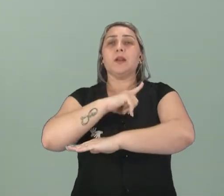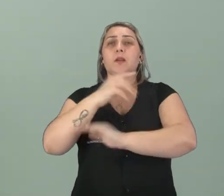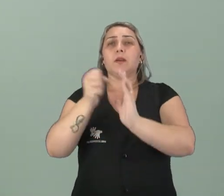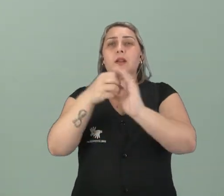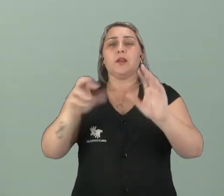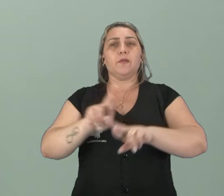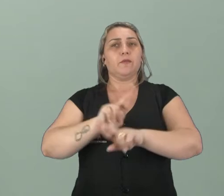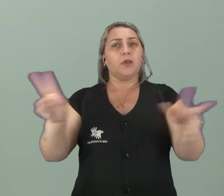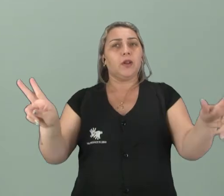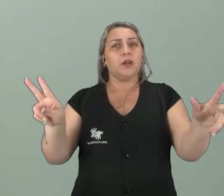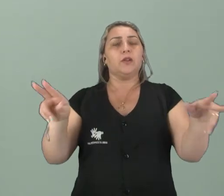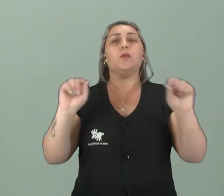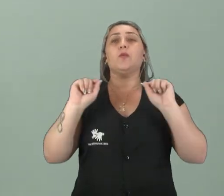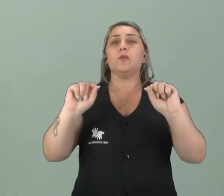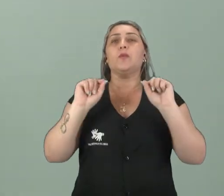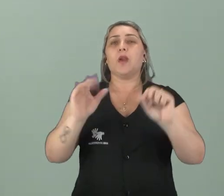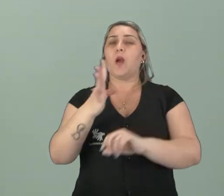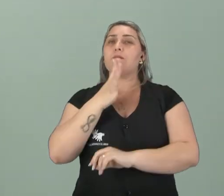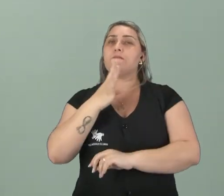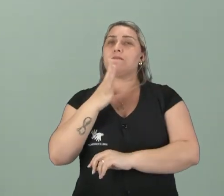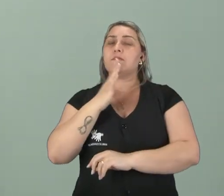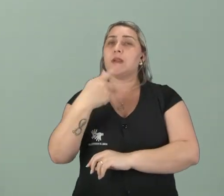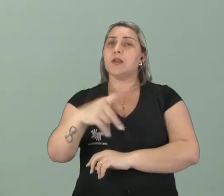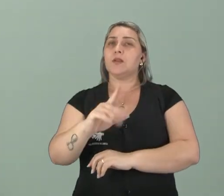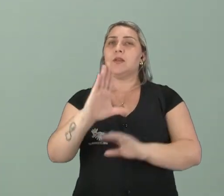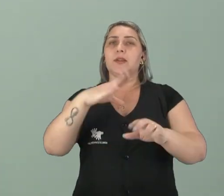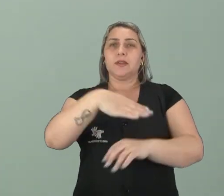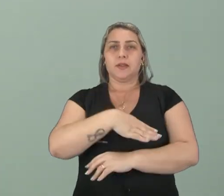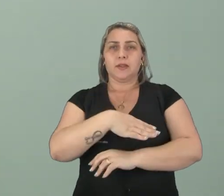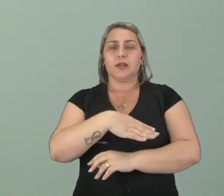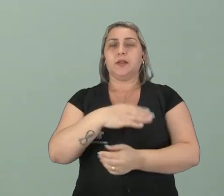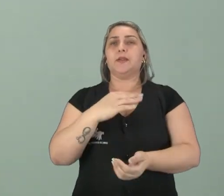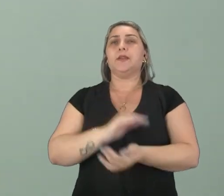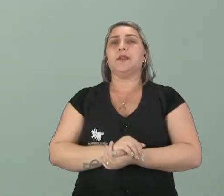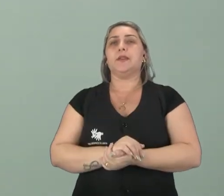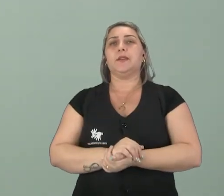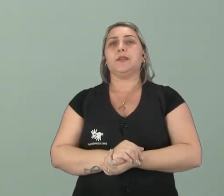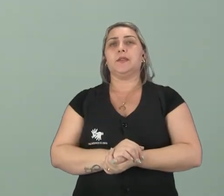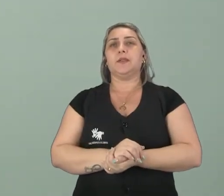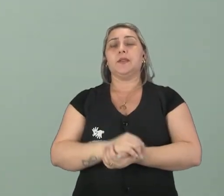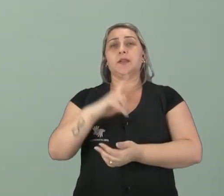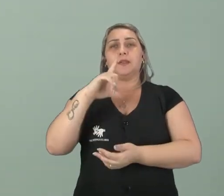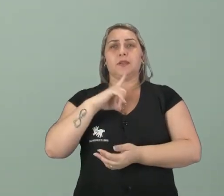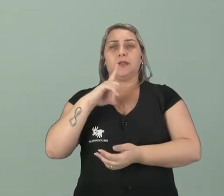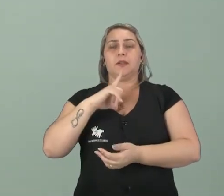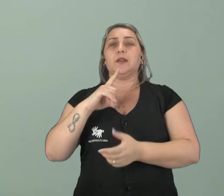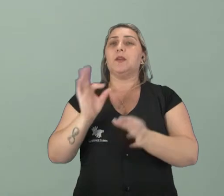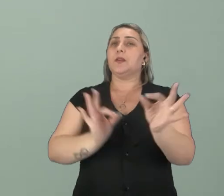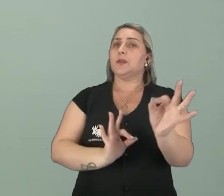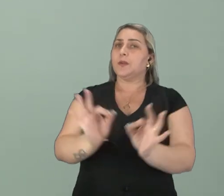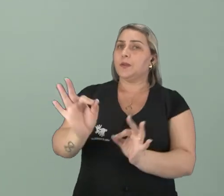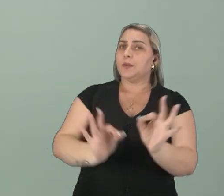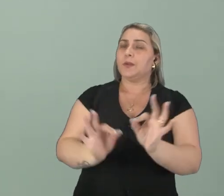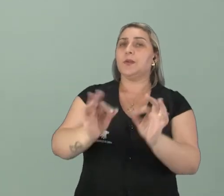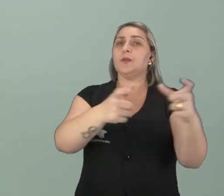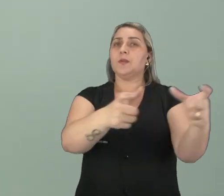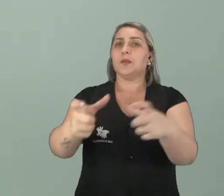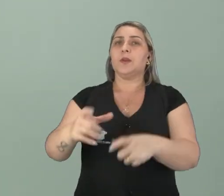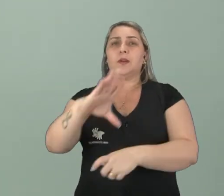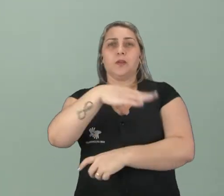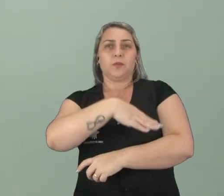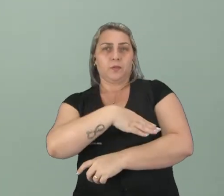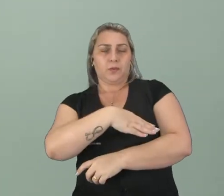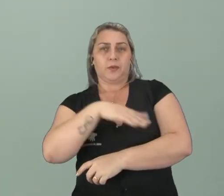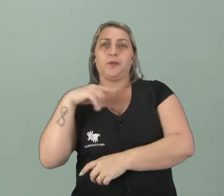característica muito diferente do que você conhece na sua cidade. Então tem muito a ver com essa organização do espaço